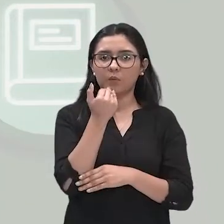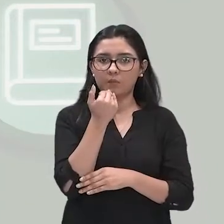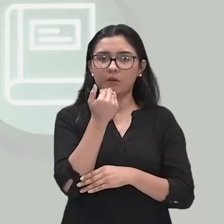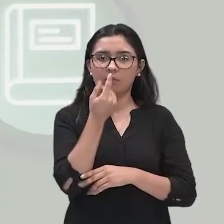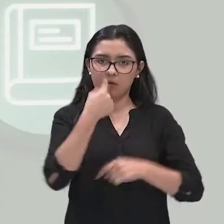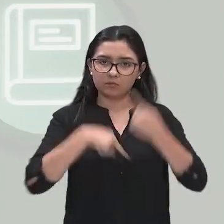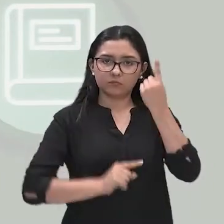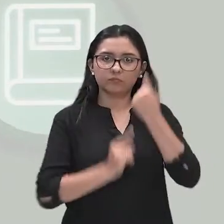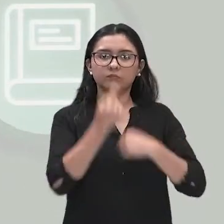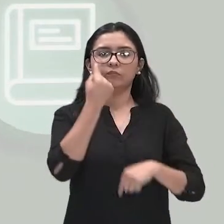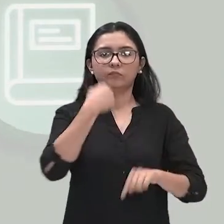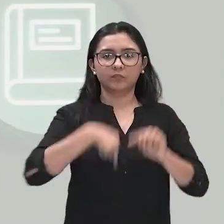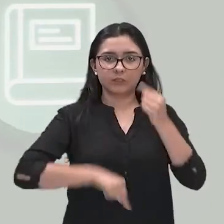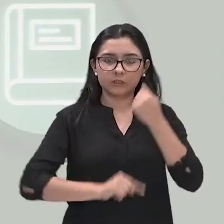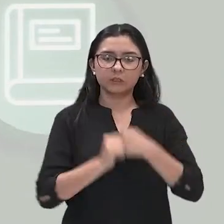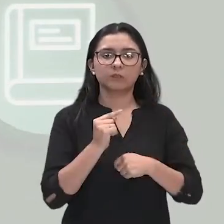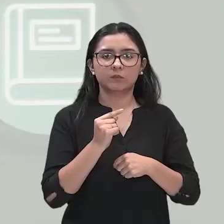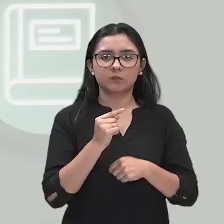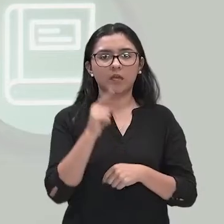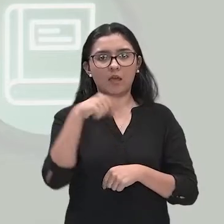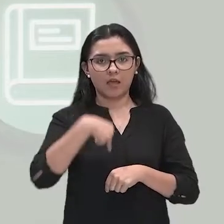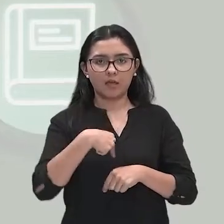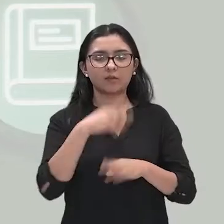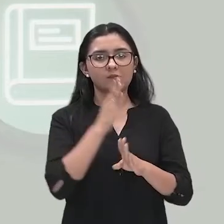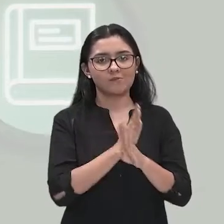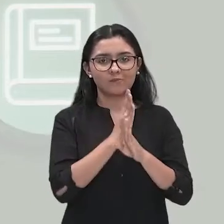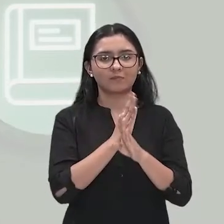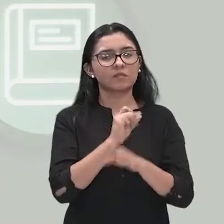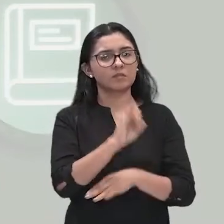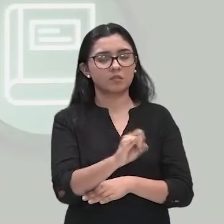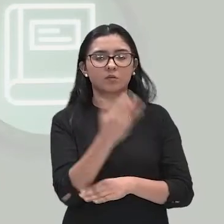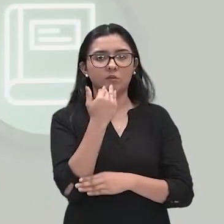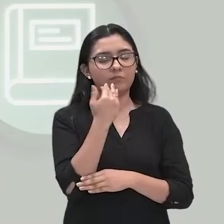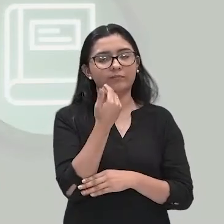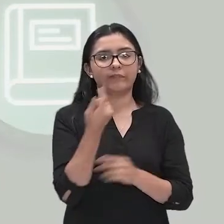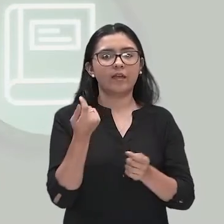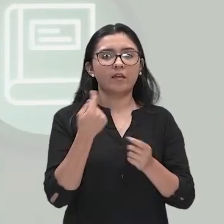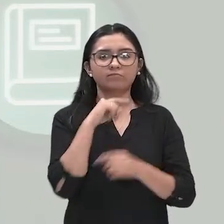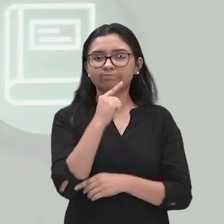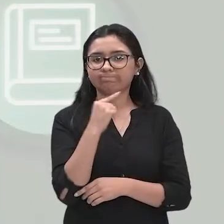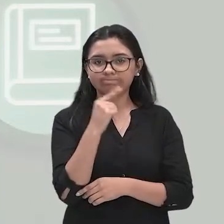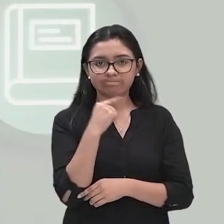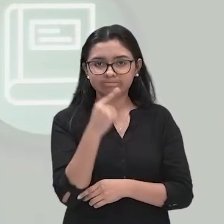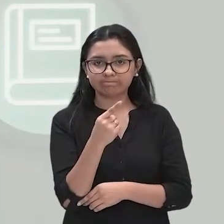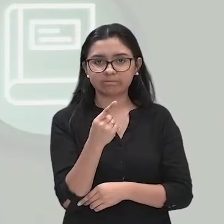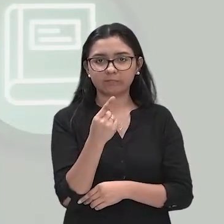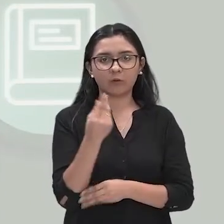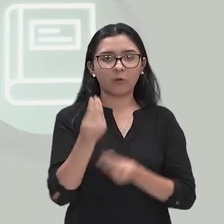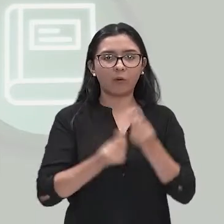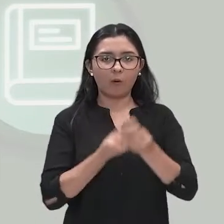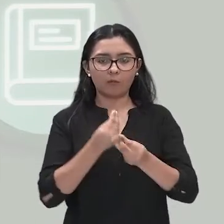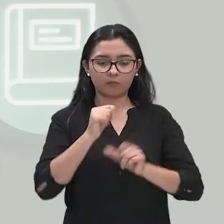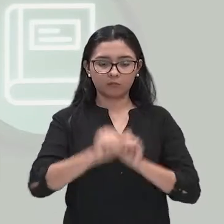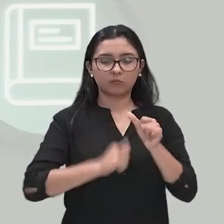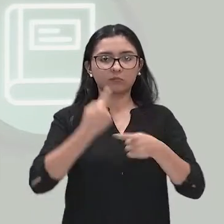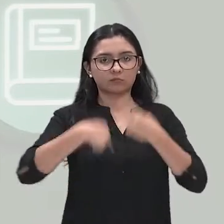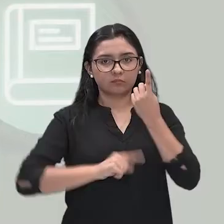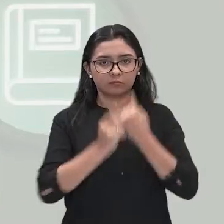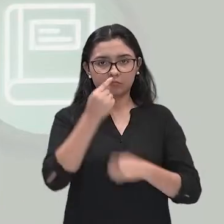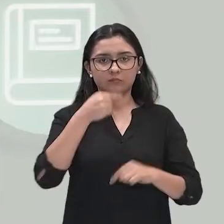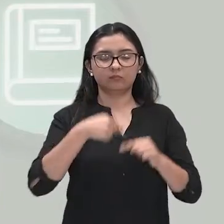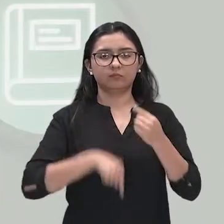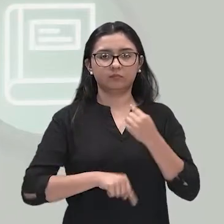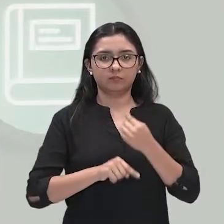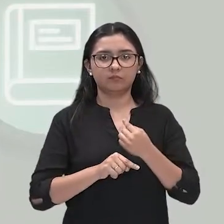a partir da minha alimentação, se não for pela alimentação, eu não tenho como sintetizar, o meu organismo não é capaz de